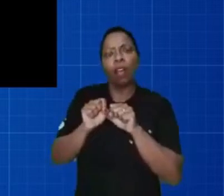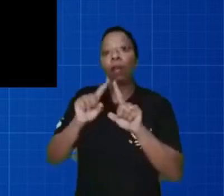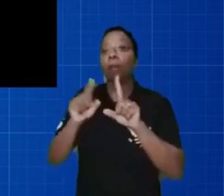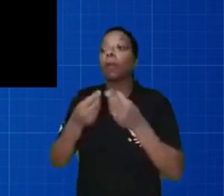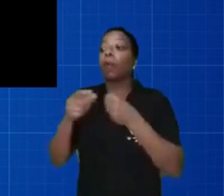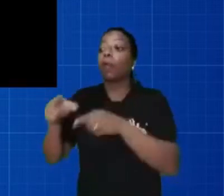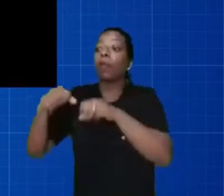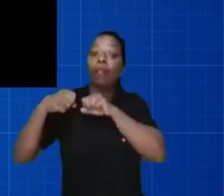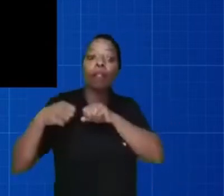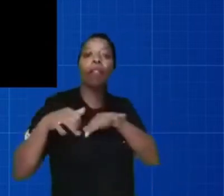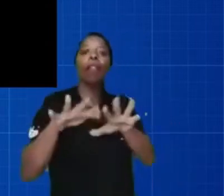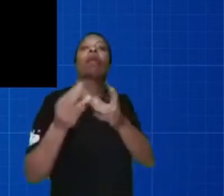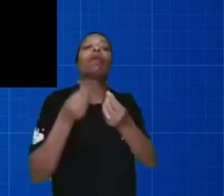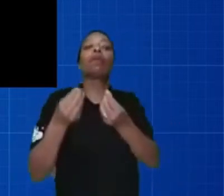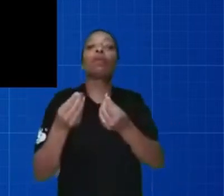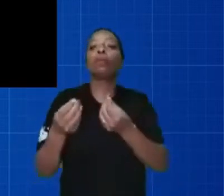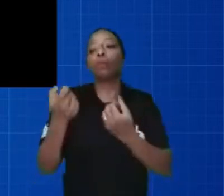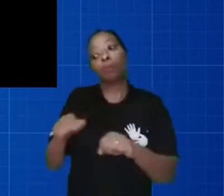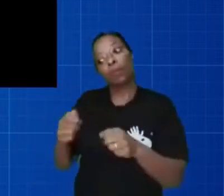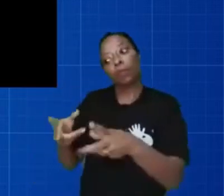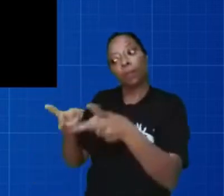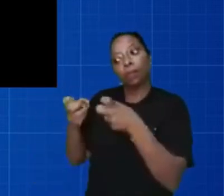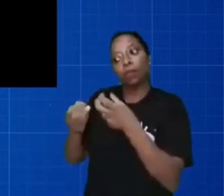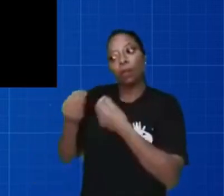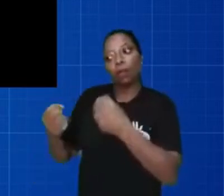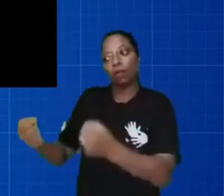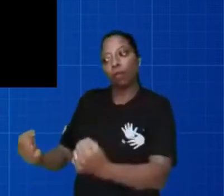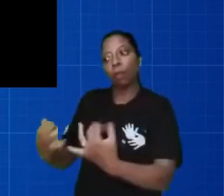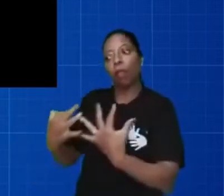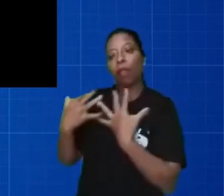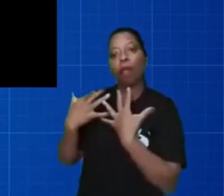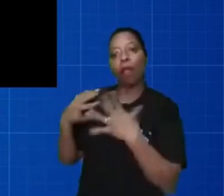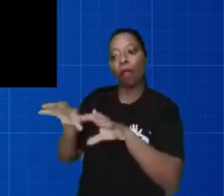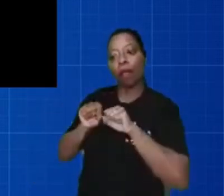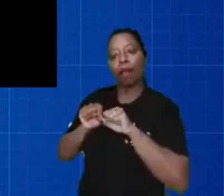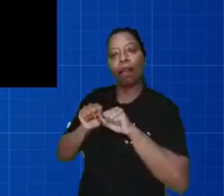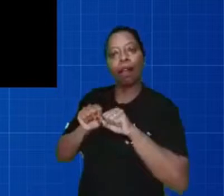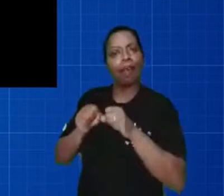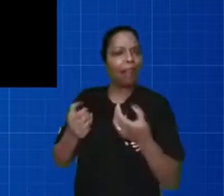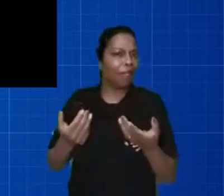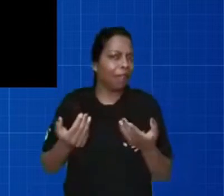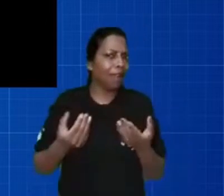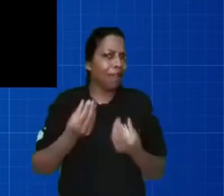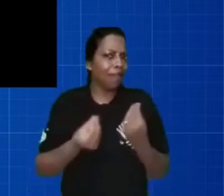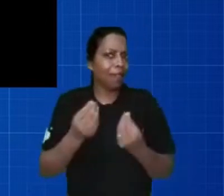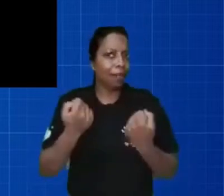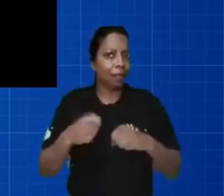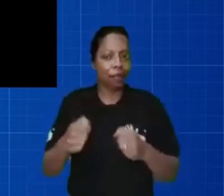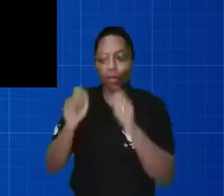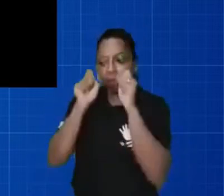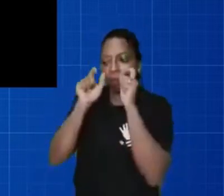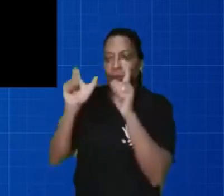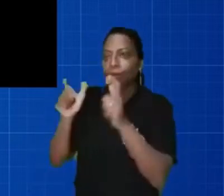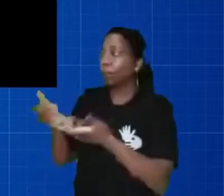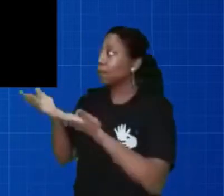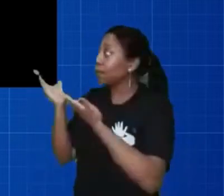forma ela acontece, né? Então, é a atenção que a gente tem. Então, a primeira coisa é a responsabilização. De